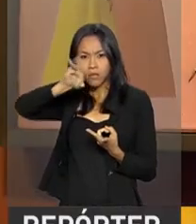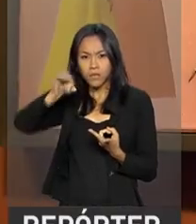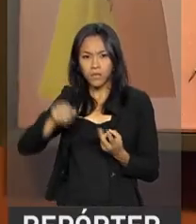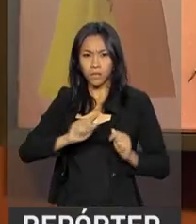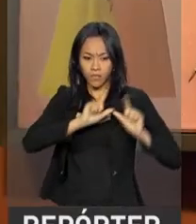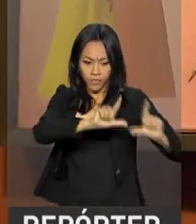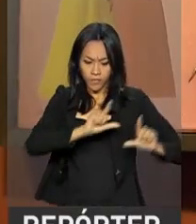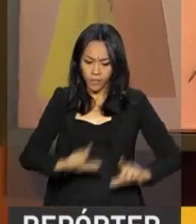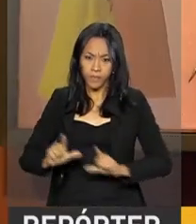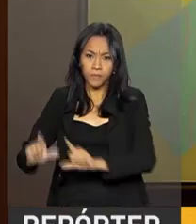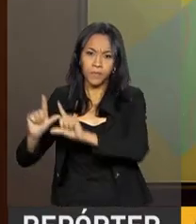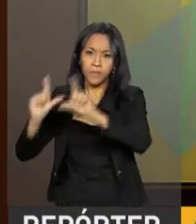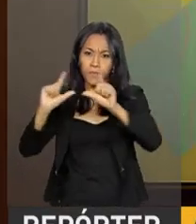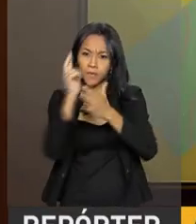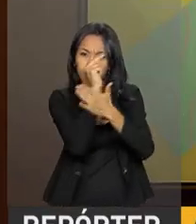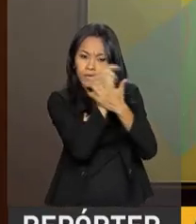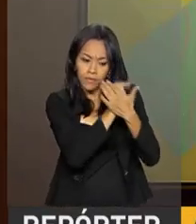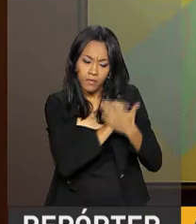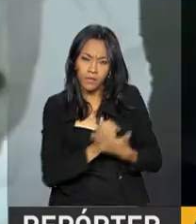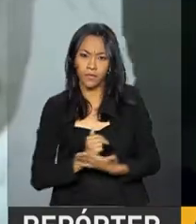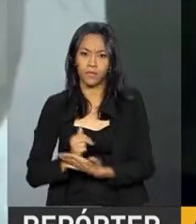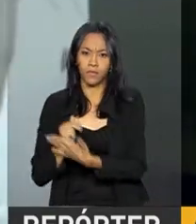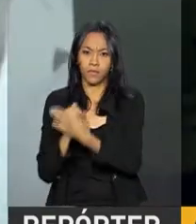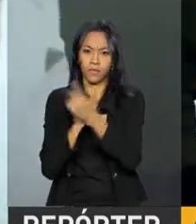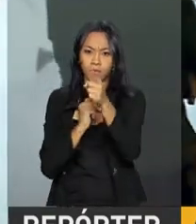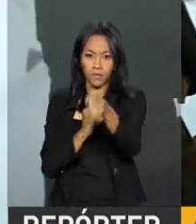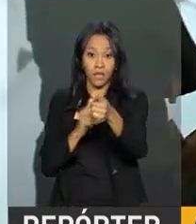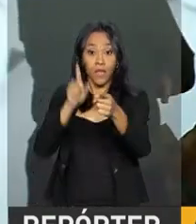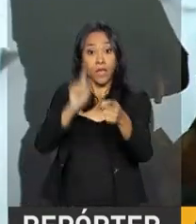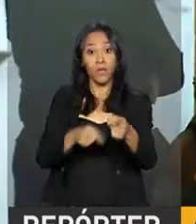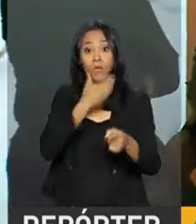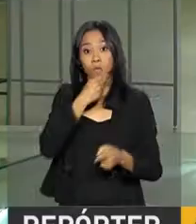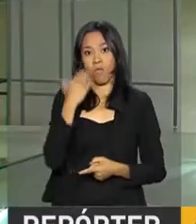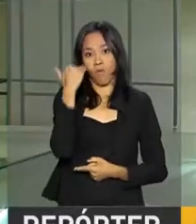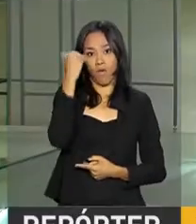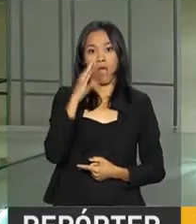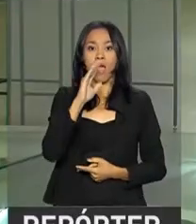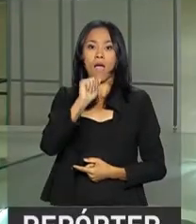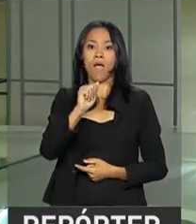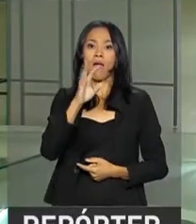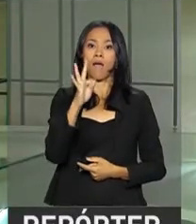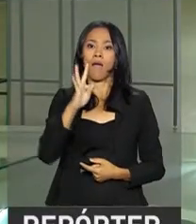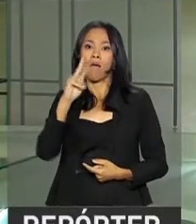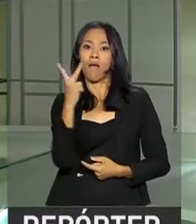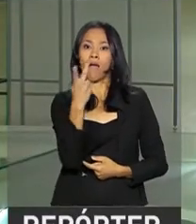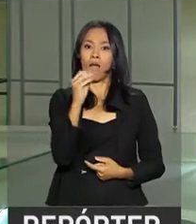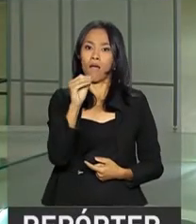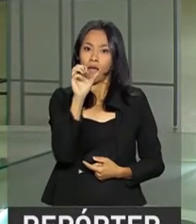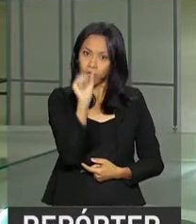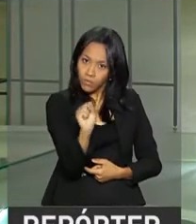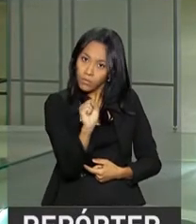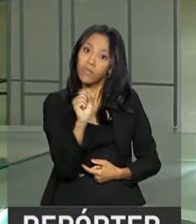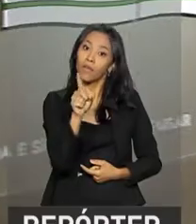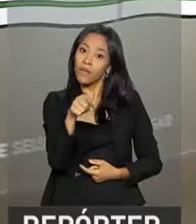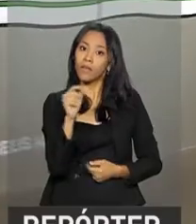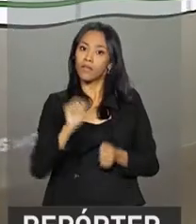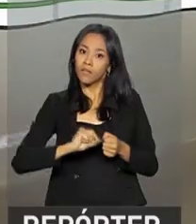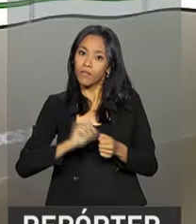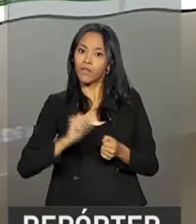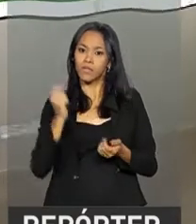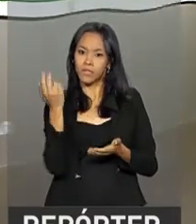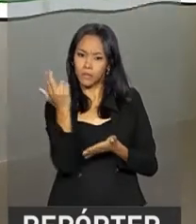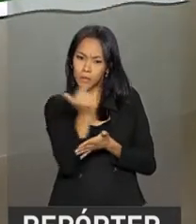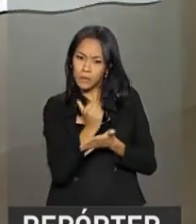pinturas figurativas e abstratas athos bulcão foi o último teve muitas facetas e produções um